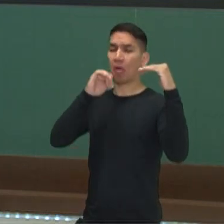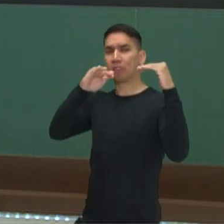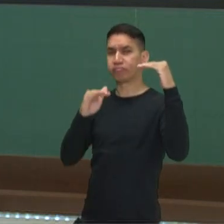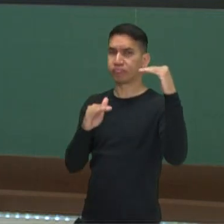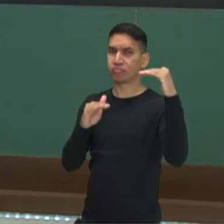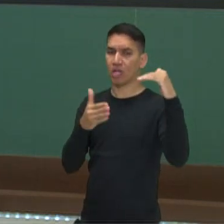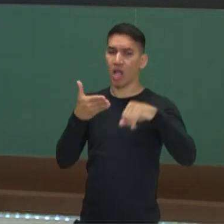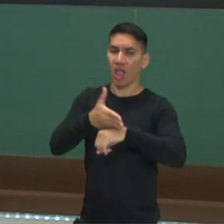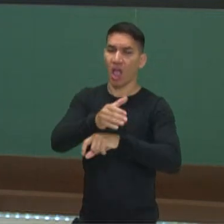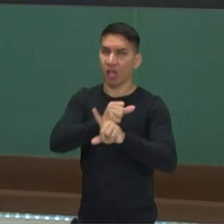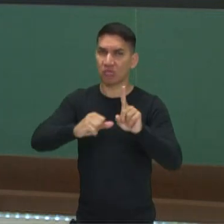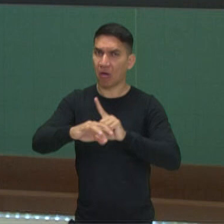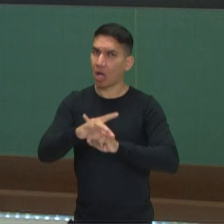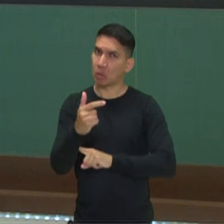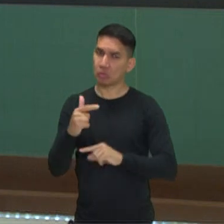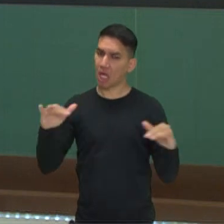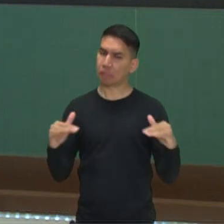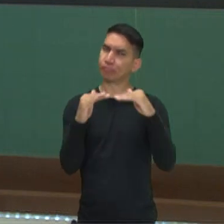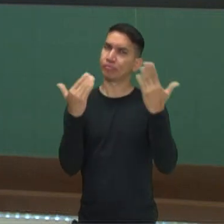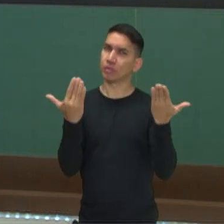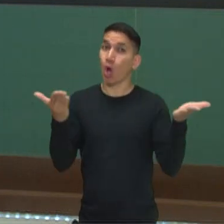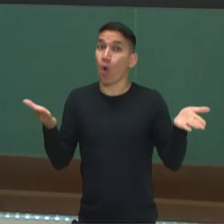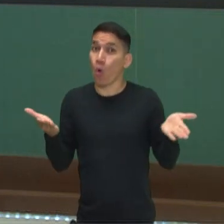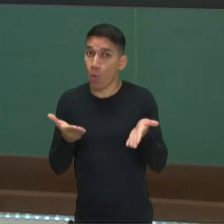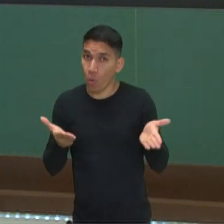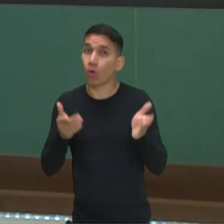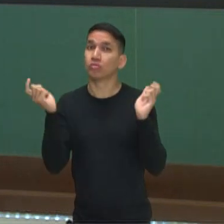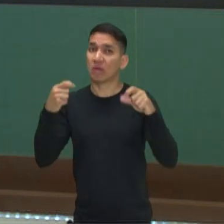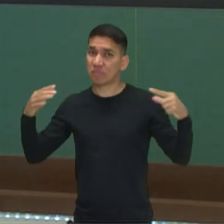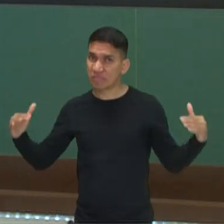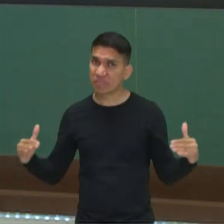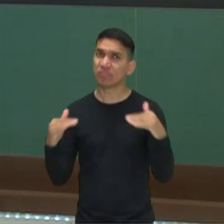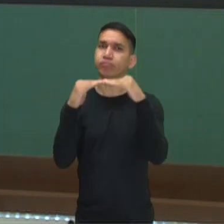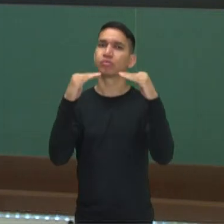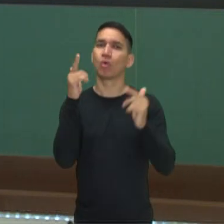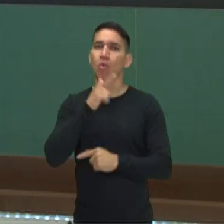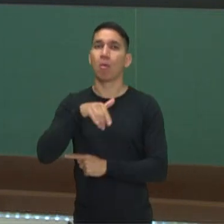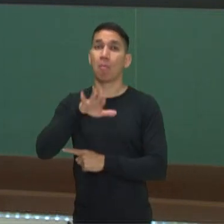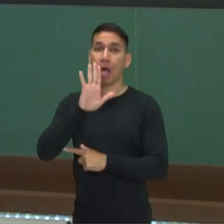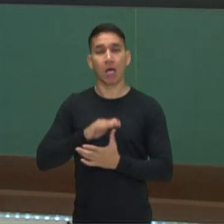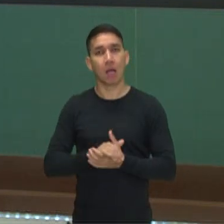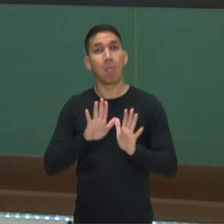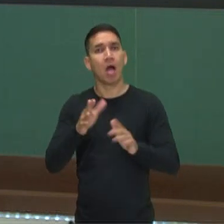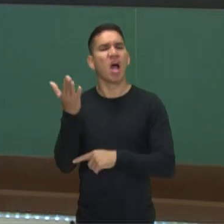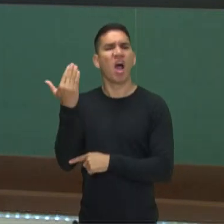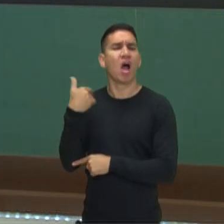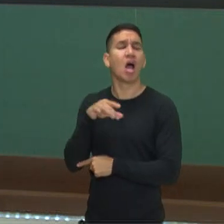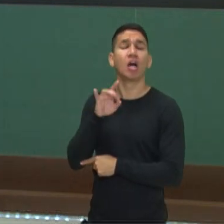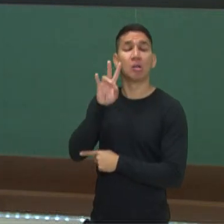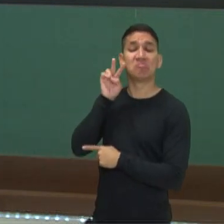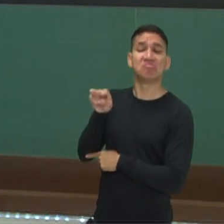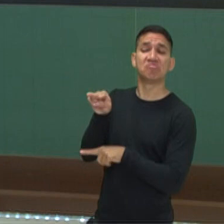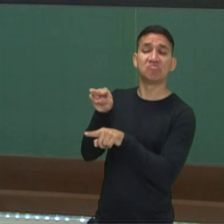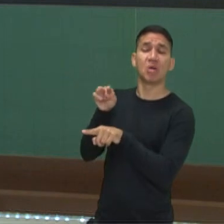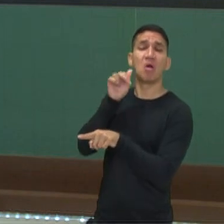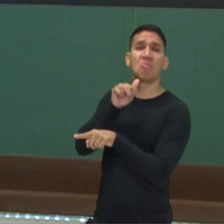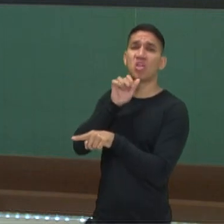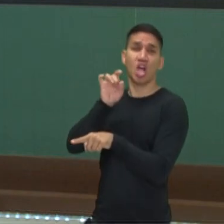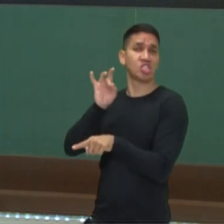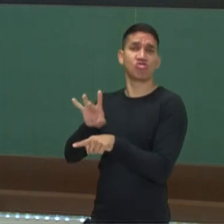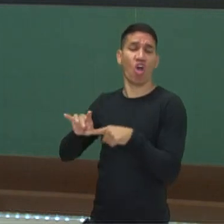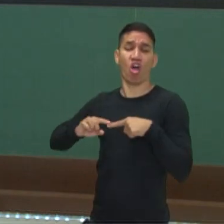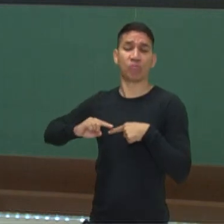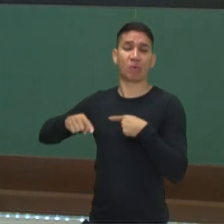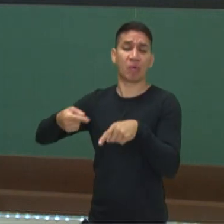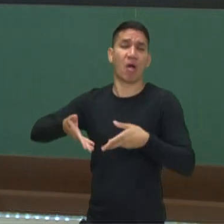na sociedade como hoje. Então, o papel da mulher era visto, né, mais como reprodutivo mesmo, no sentido de gerar